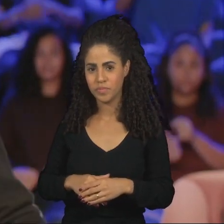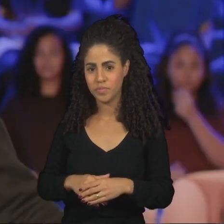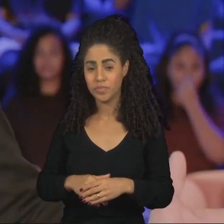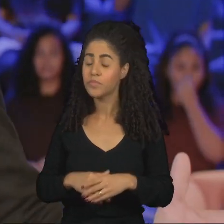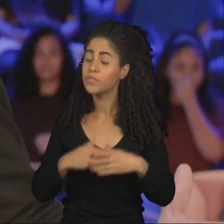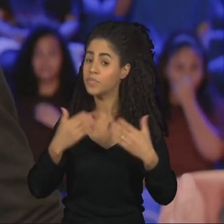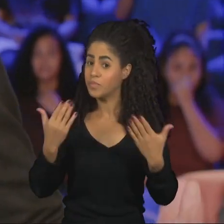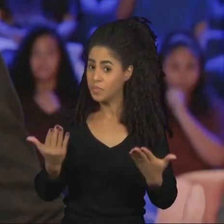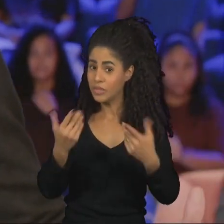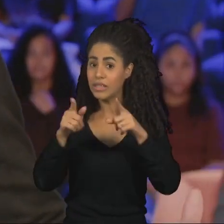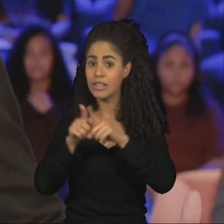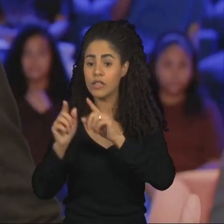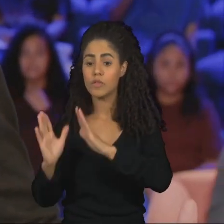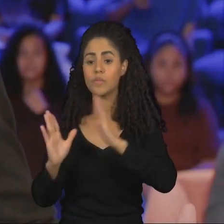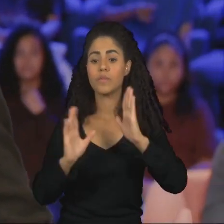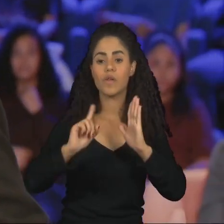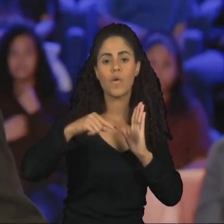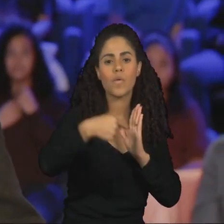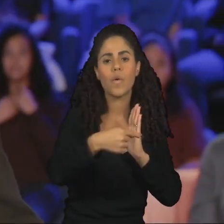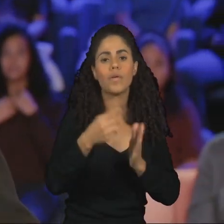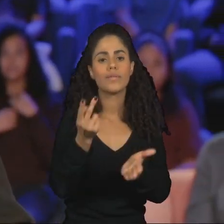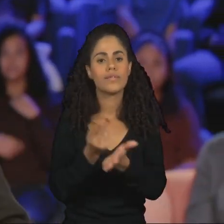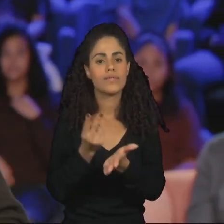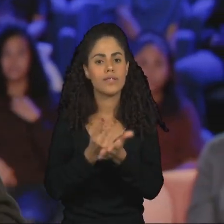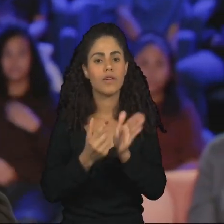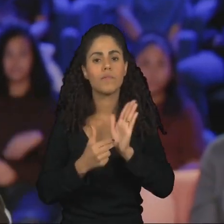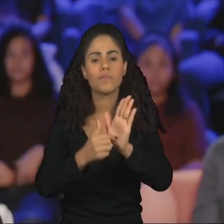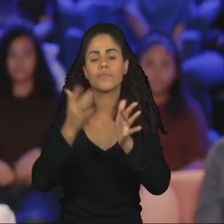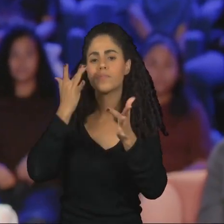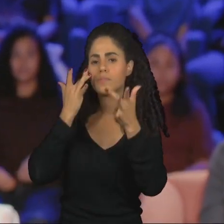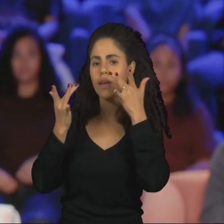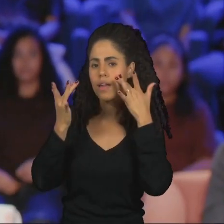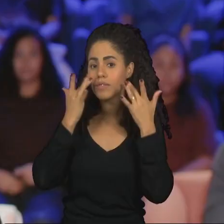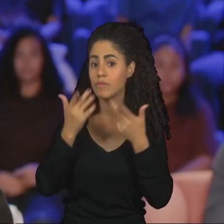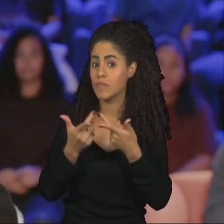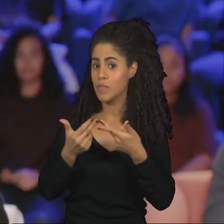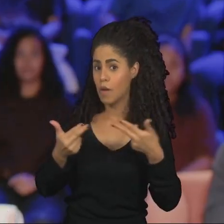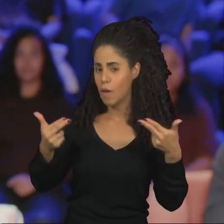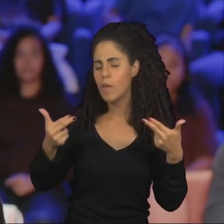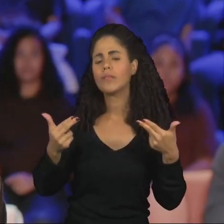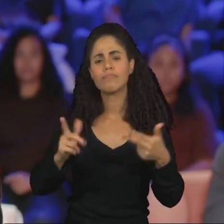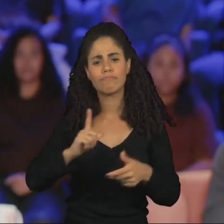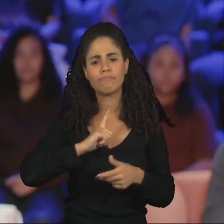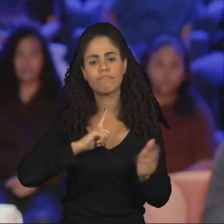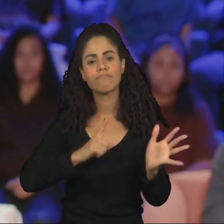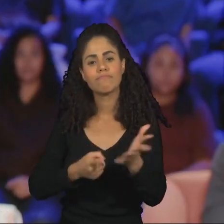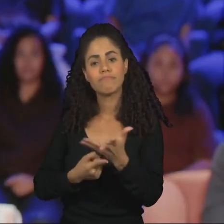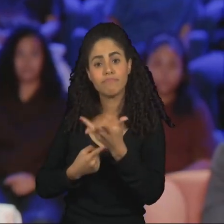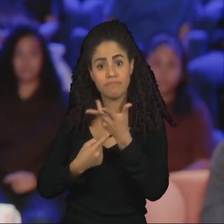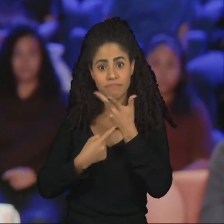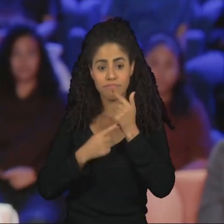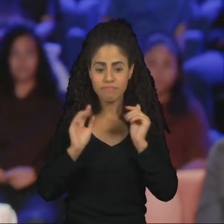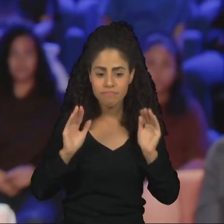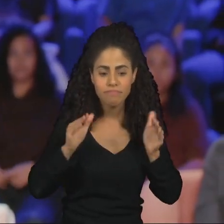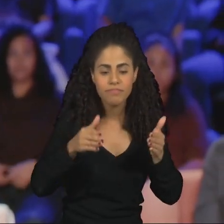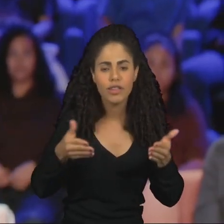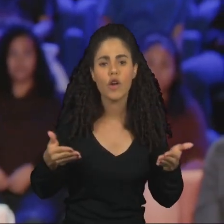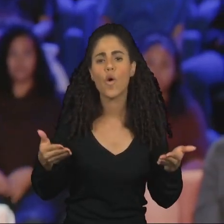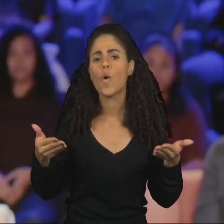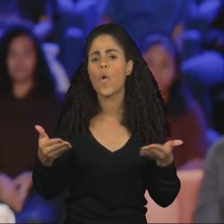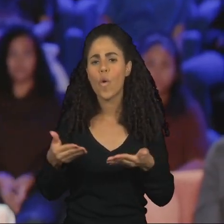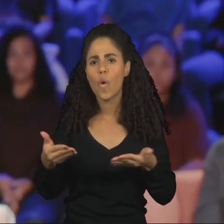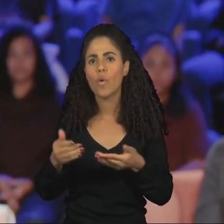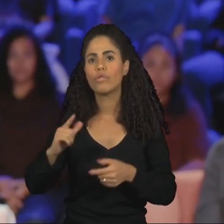E no terceiro sinal, que a gente apresenta sempre uma peça de teatro, um movimento artístico, a gente vai falar com